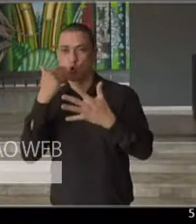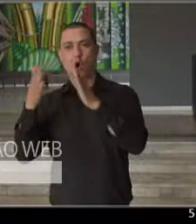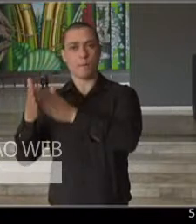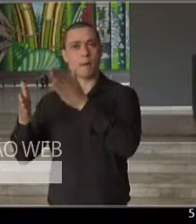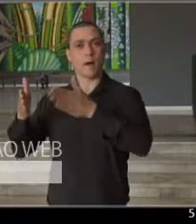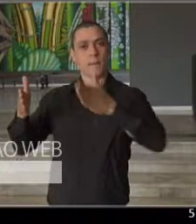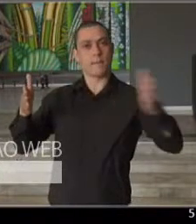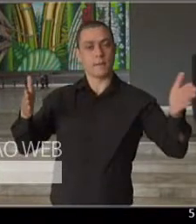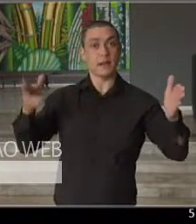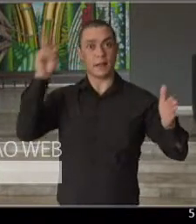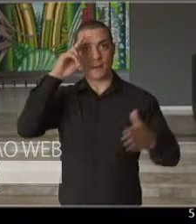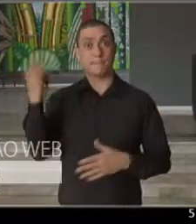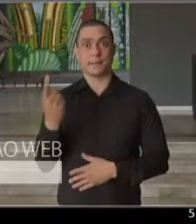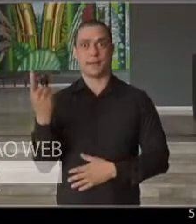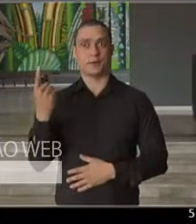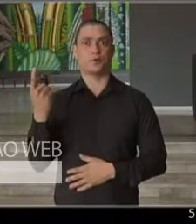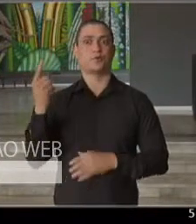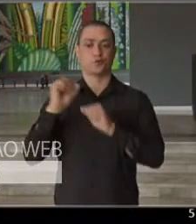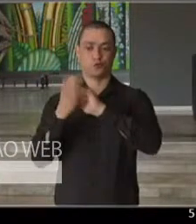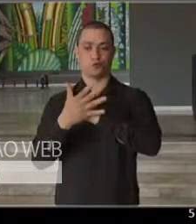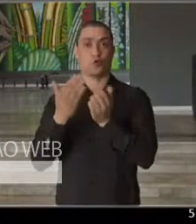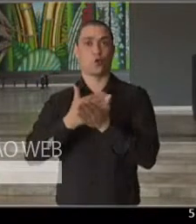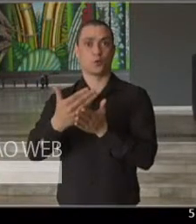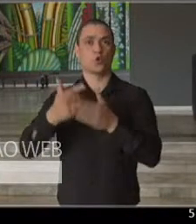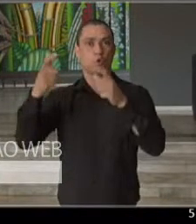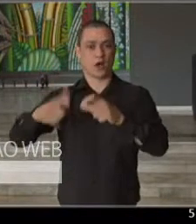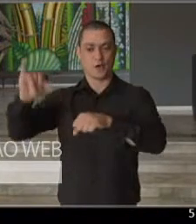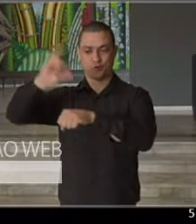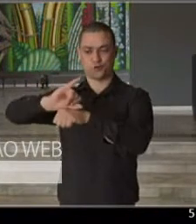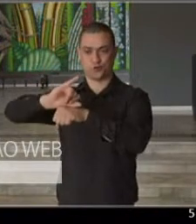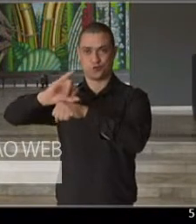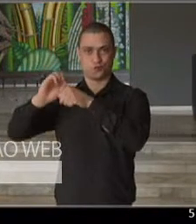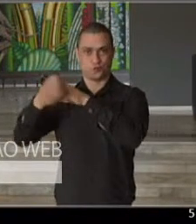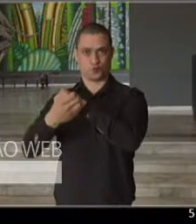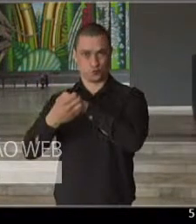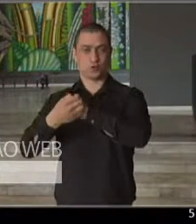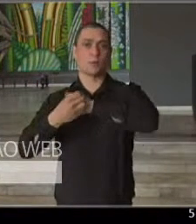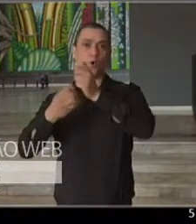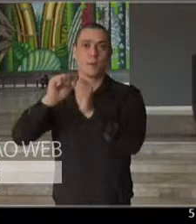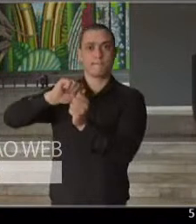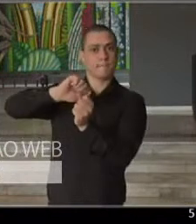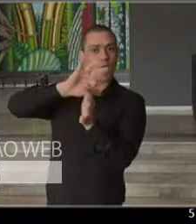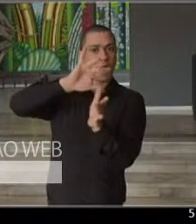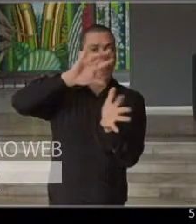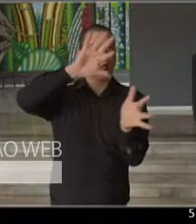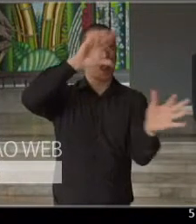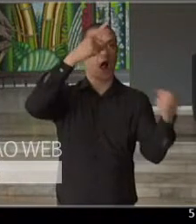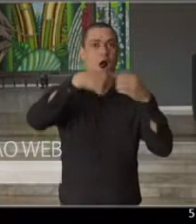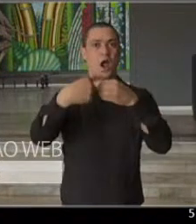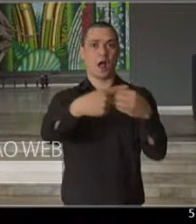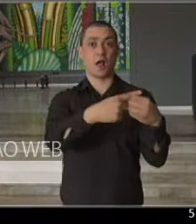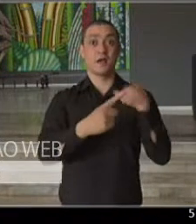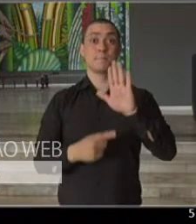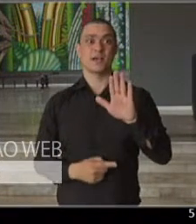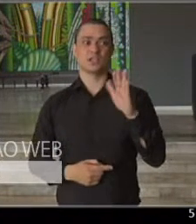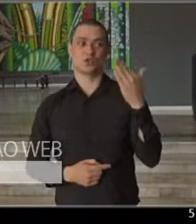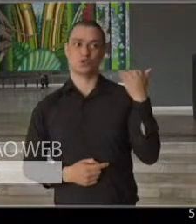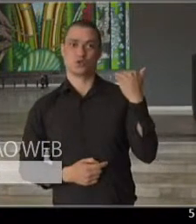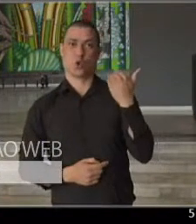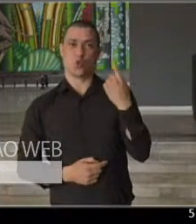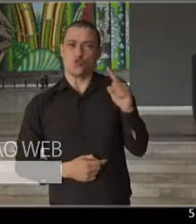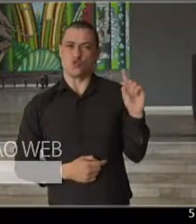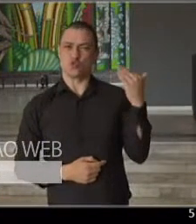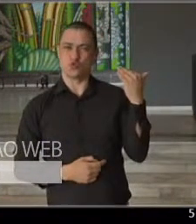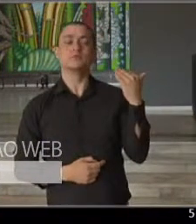gradualmente evoluindo. Começamos com a pandemia na região metropolitana, o avanço para o interior, mas nas últimas atualizações,